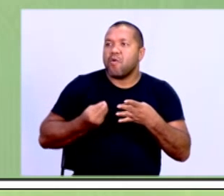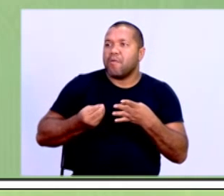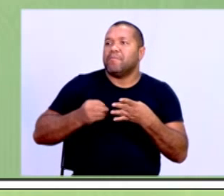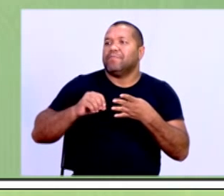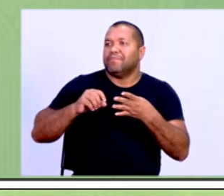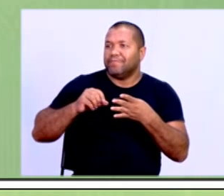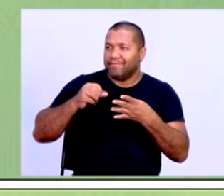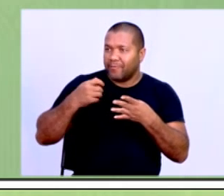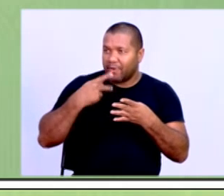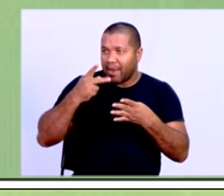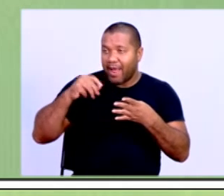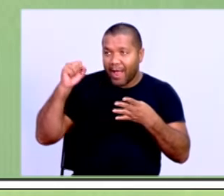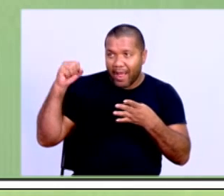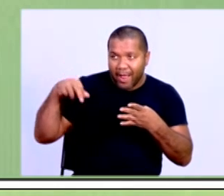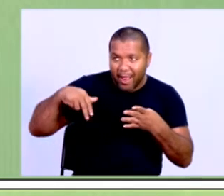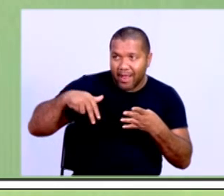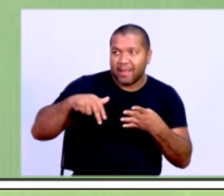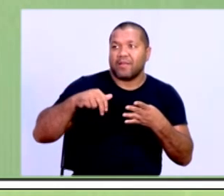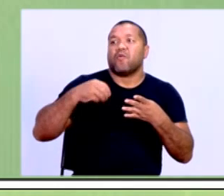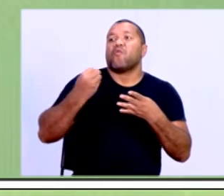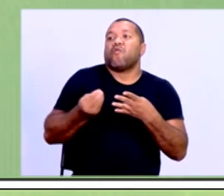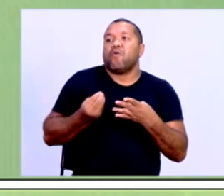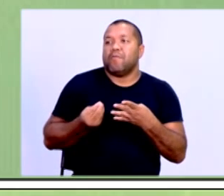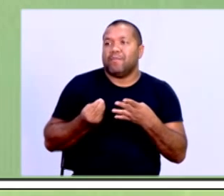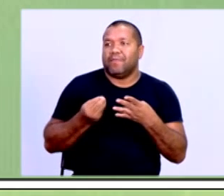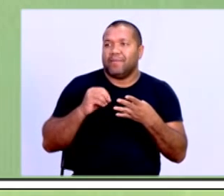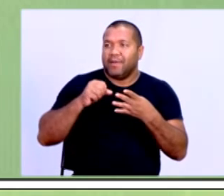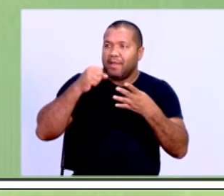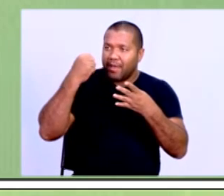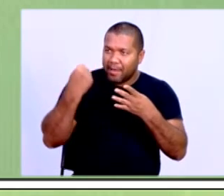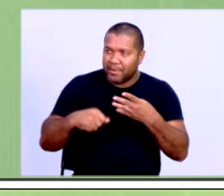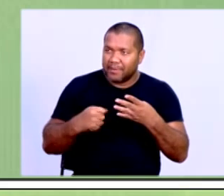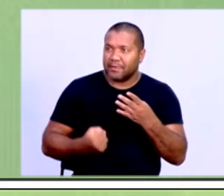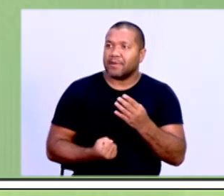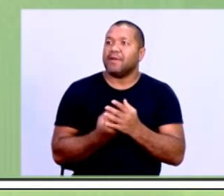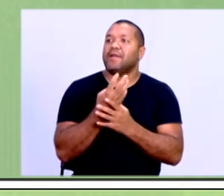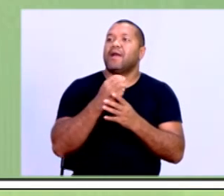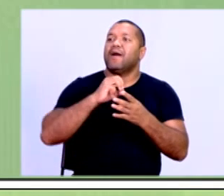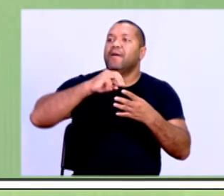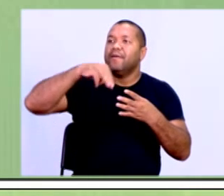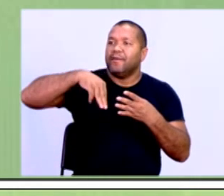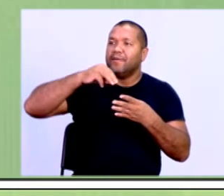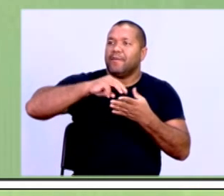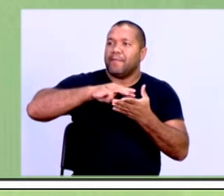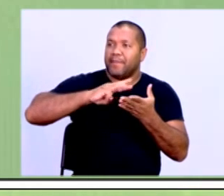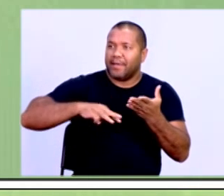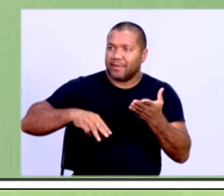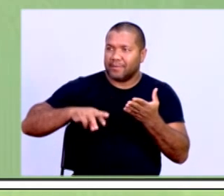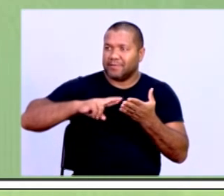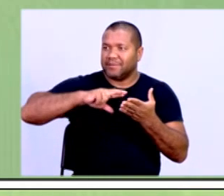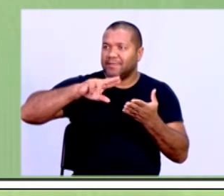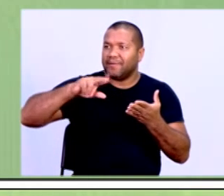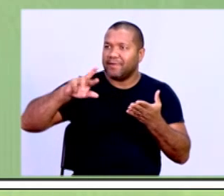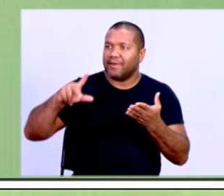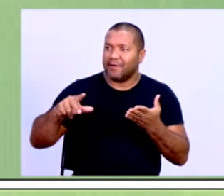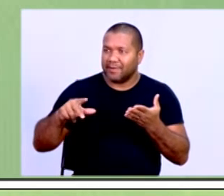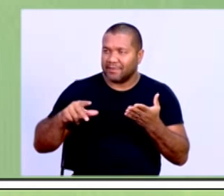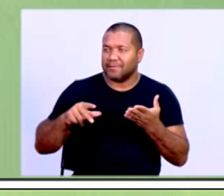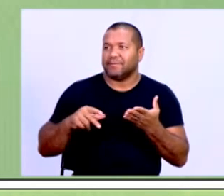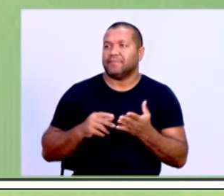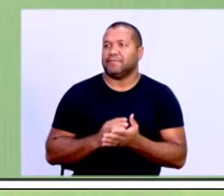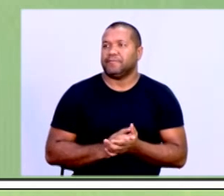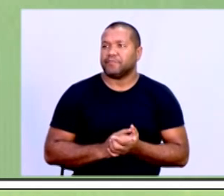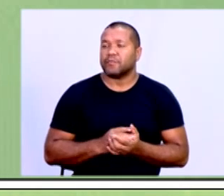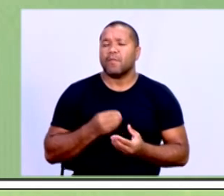parar. Tá, mas como é que eu vou fazer para esses métodos serem chamados, para eles